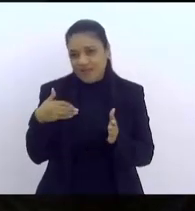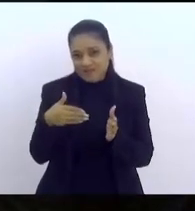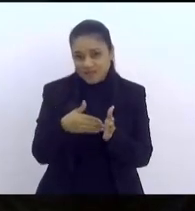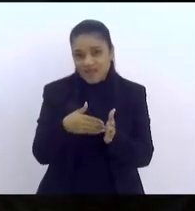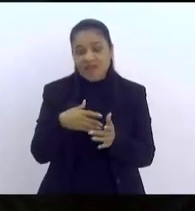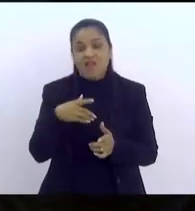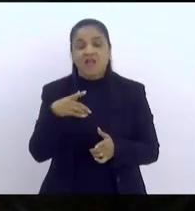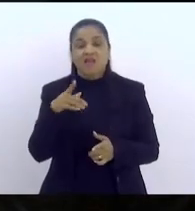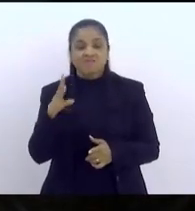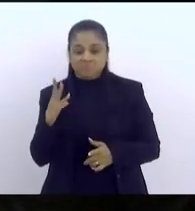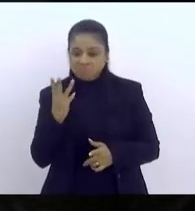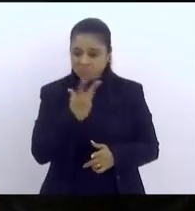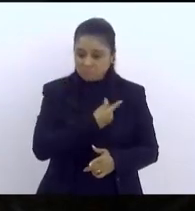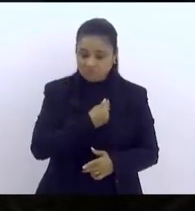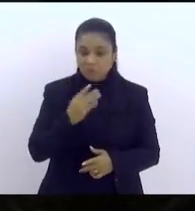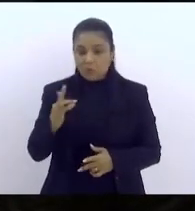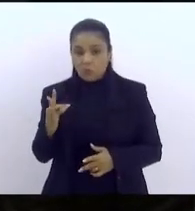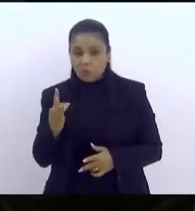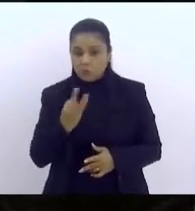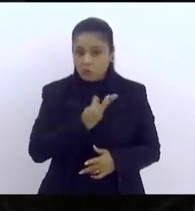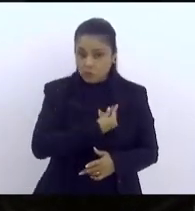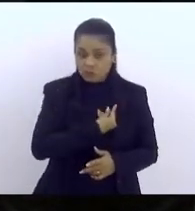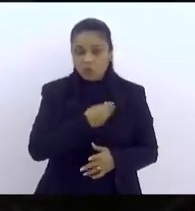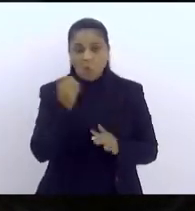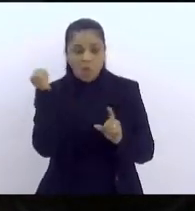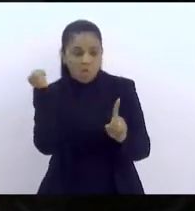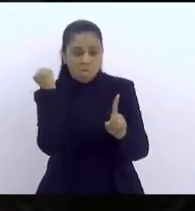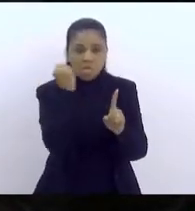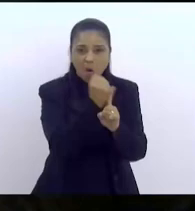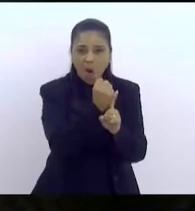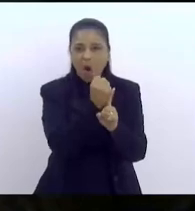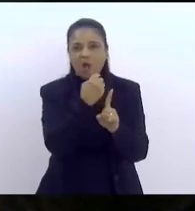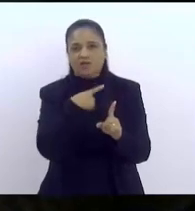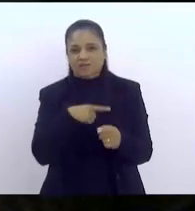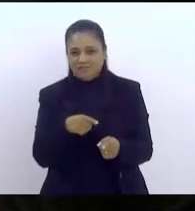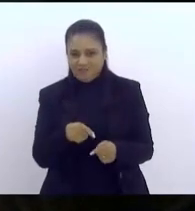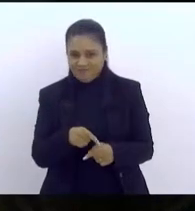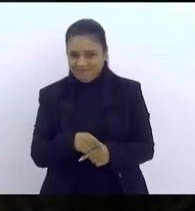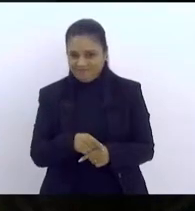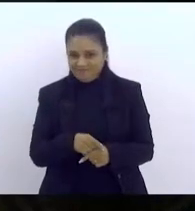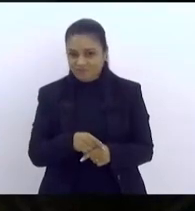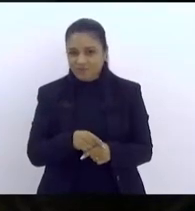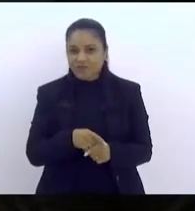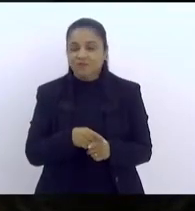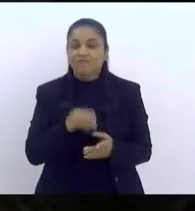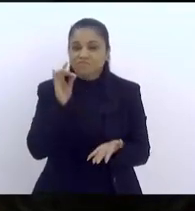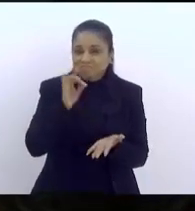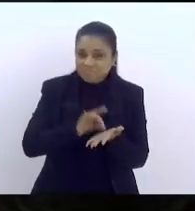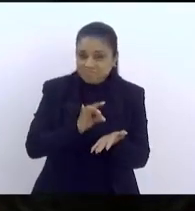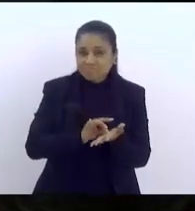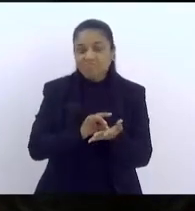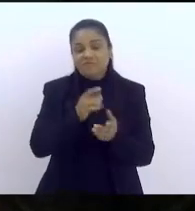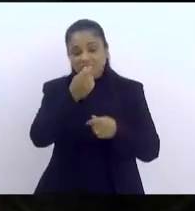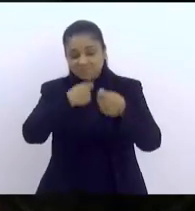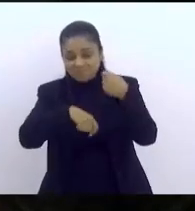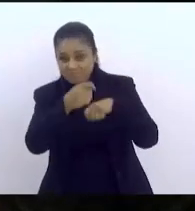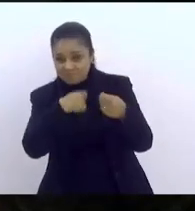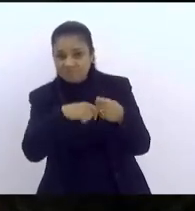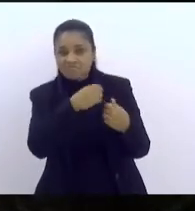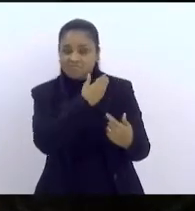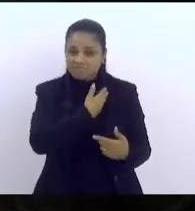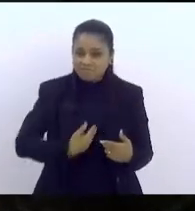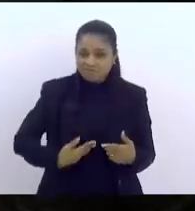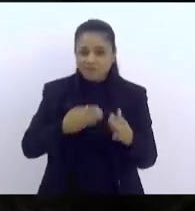travestis são mortas, assassinadas com requintes de crueldade? É ou não é verdade que, no âmbito da administração pública, na